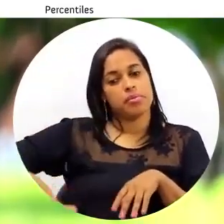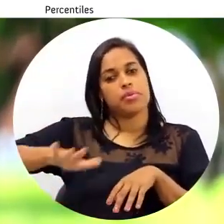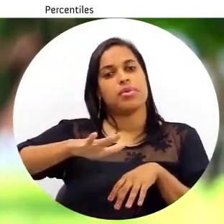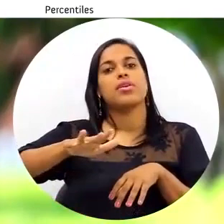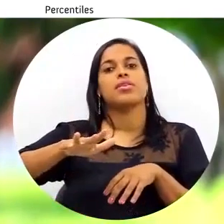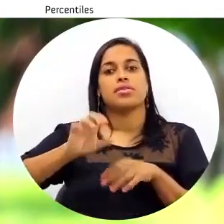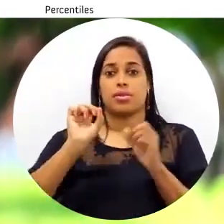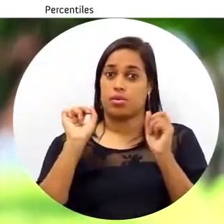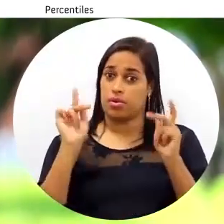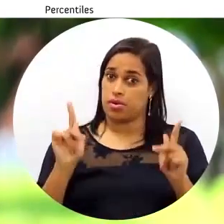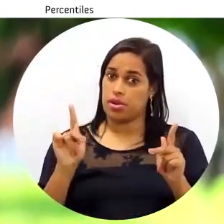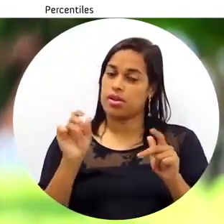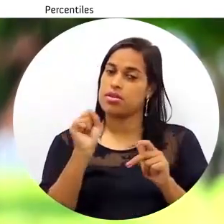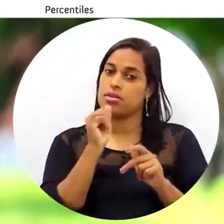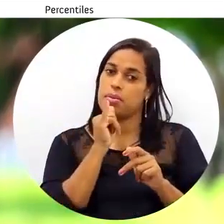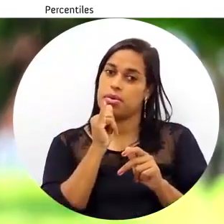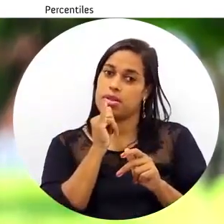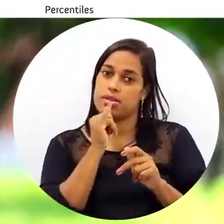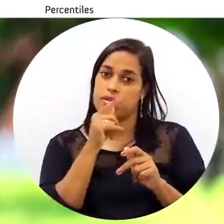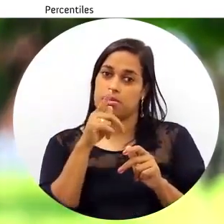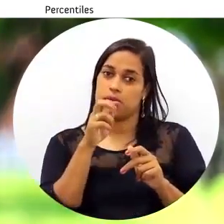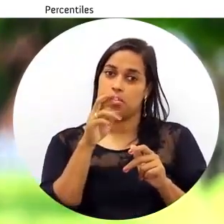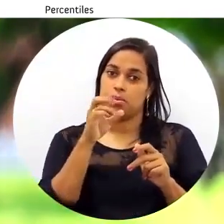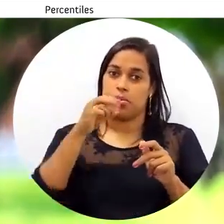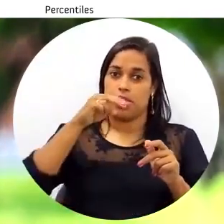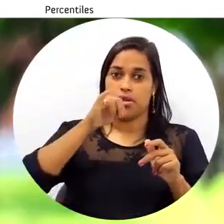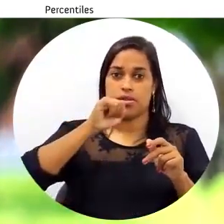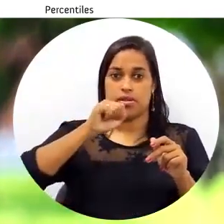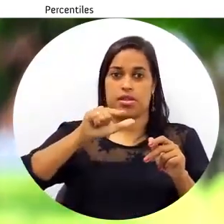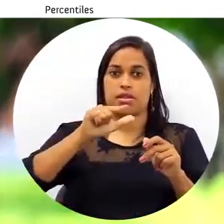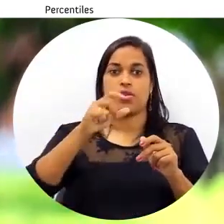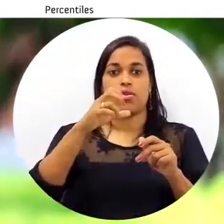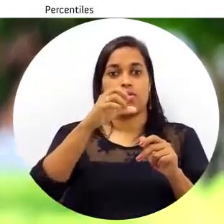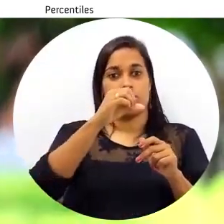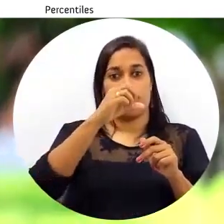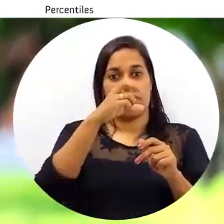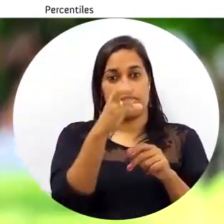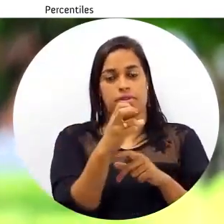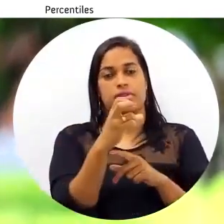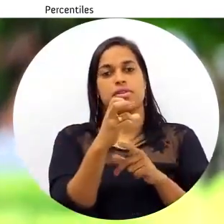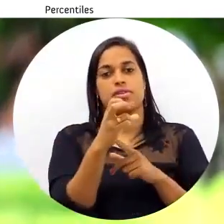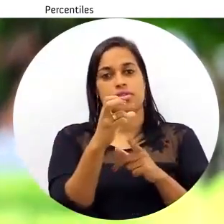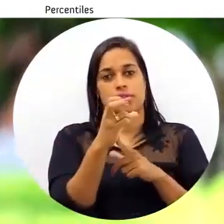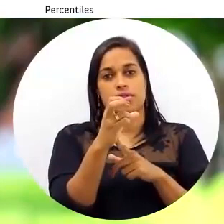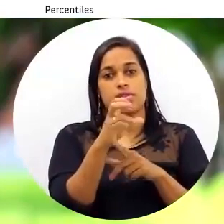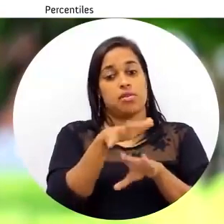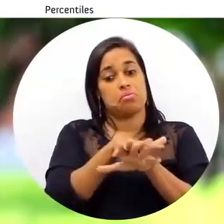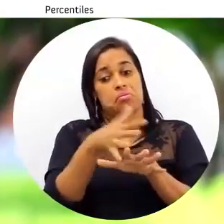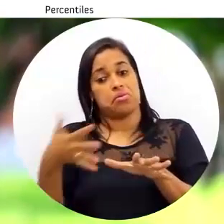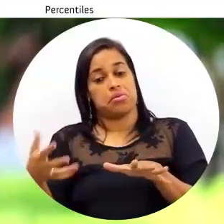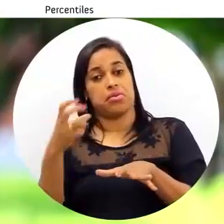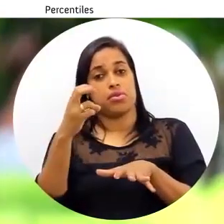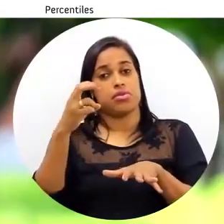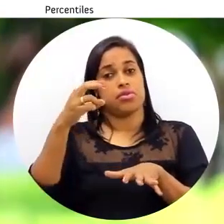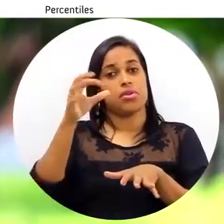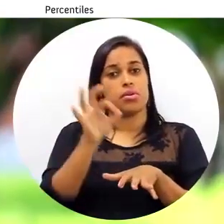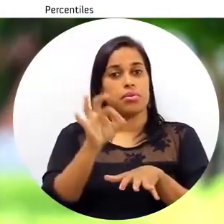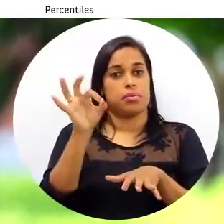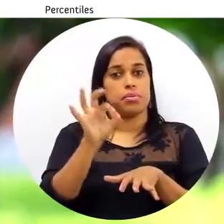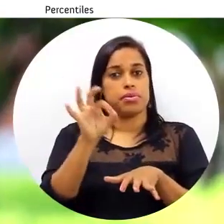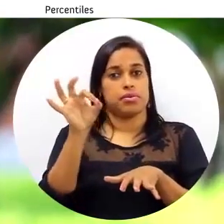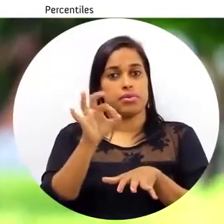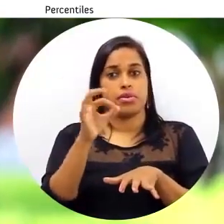menor da população, ok? E se a gente utilizar o Passing Teal 95, irão